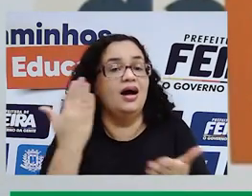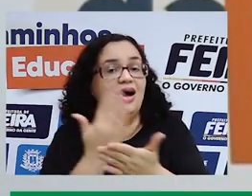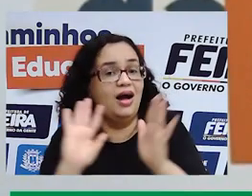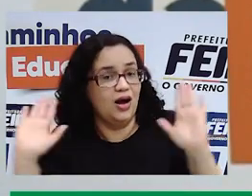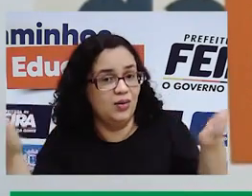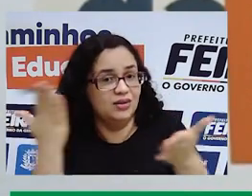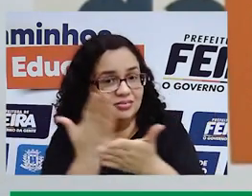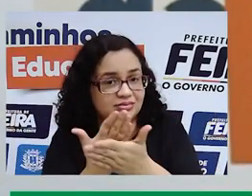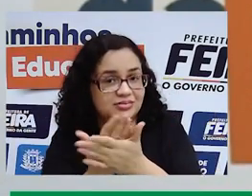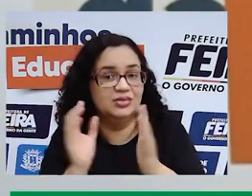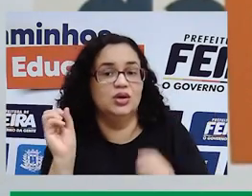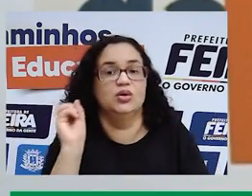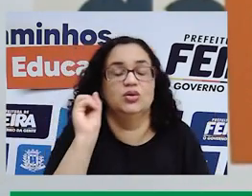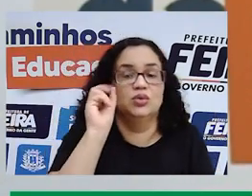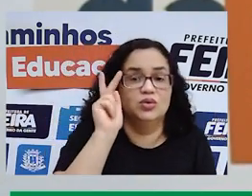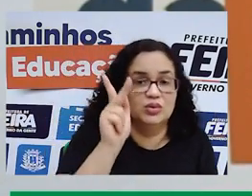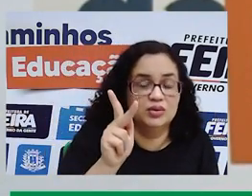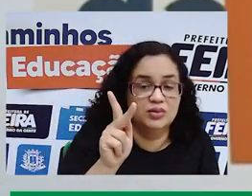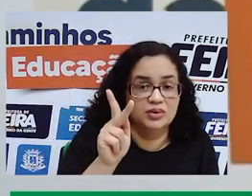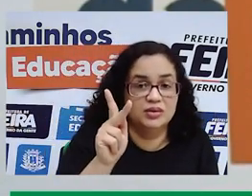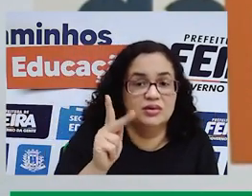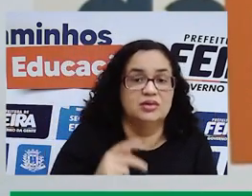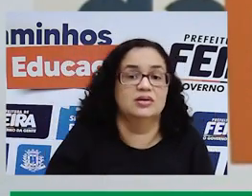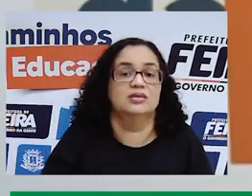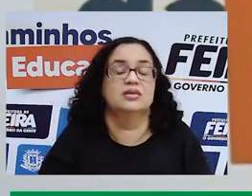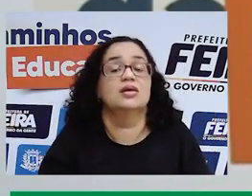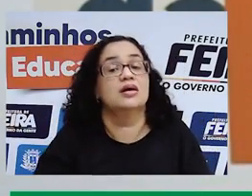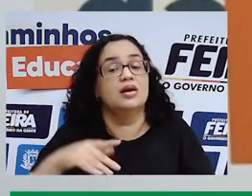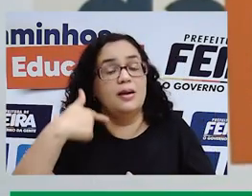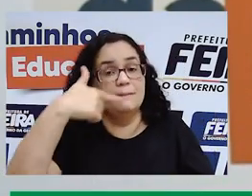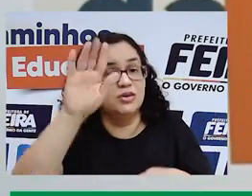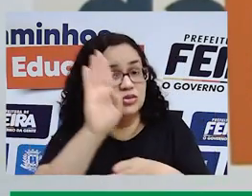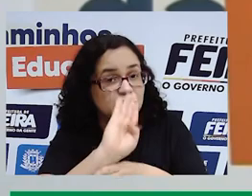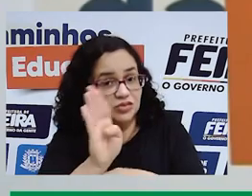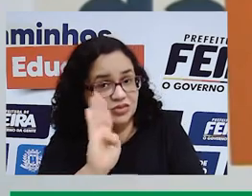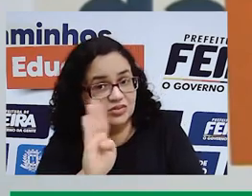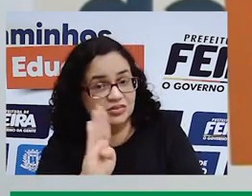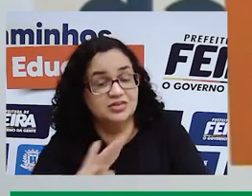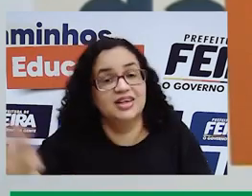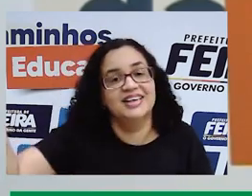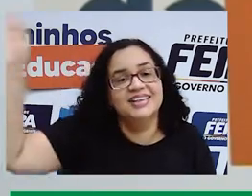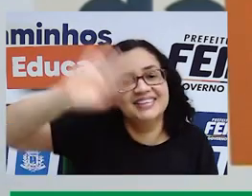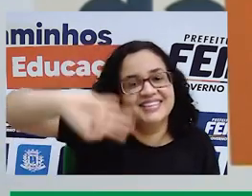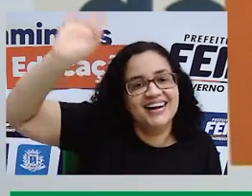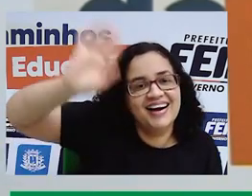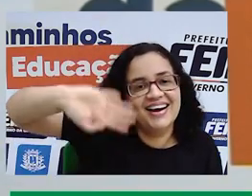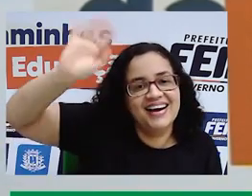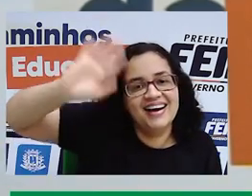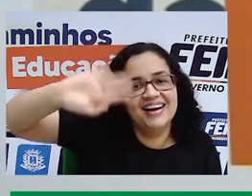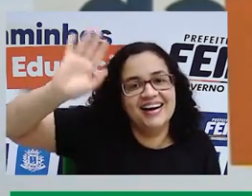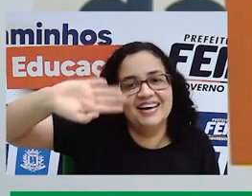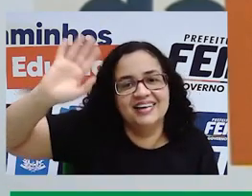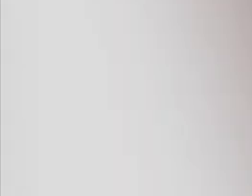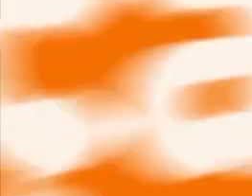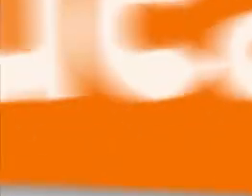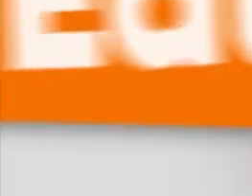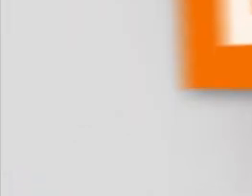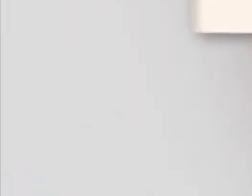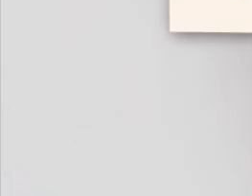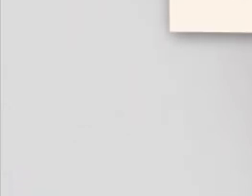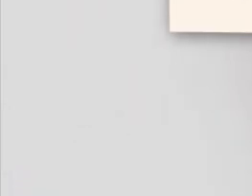sala termina aqui tá certo até o nosso próximo encontro a nossa próxima vídeo aula e ó tchau